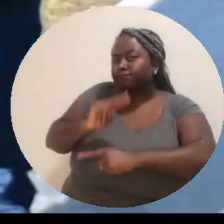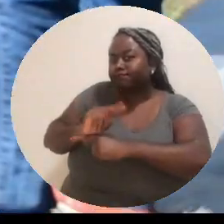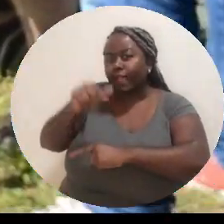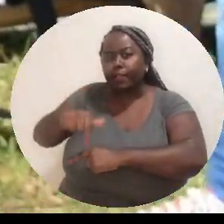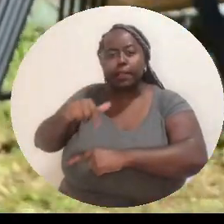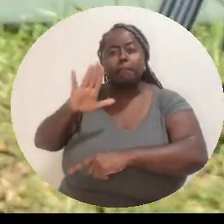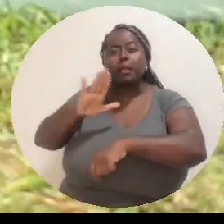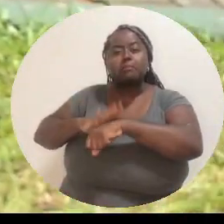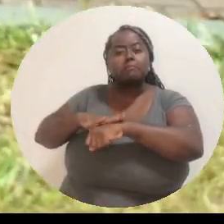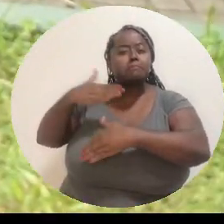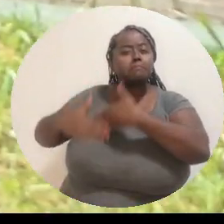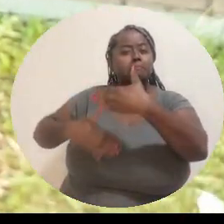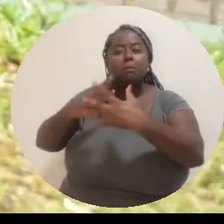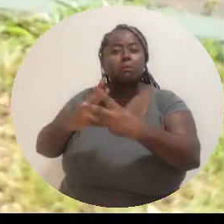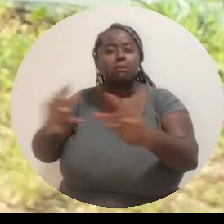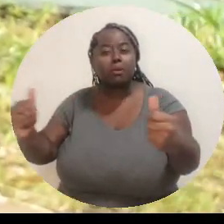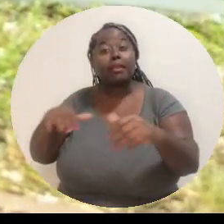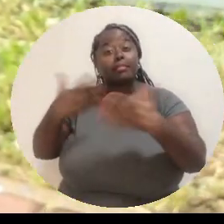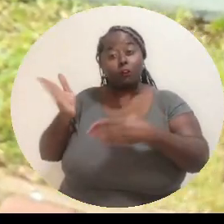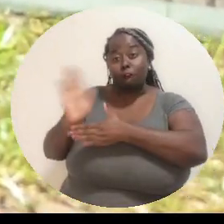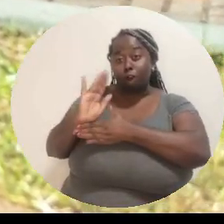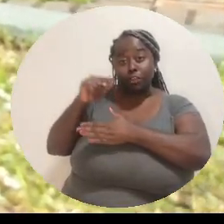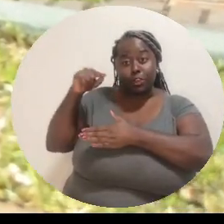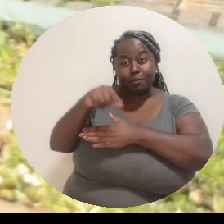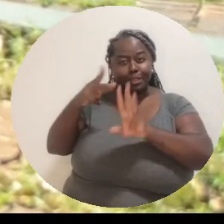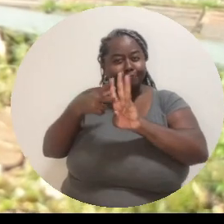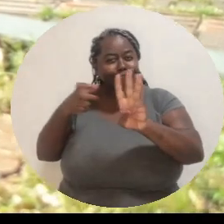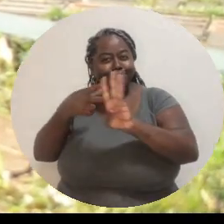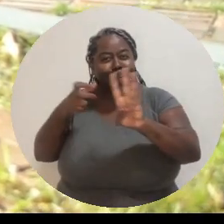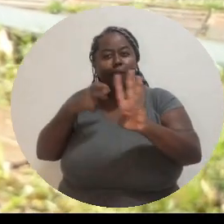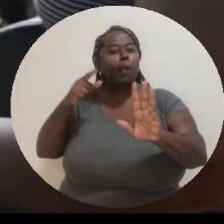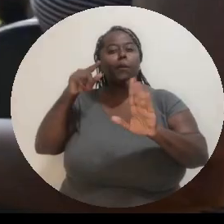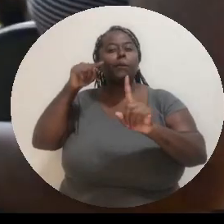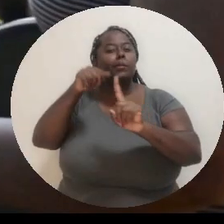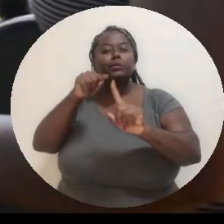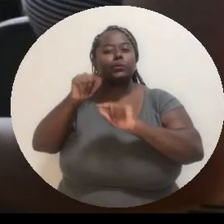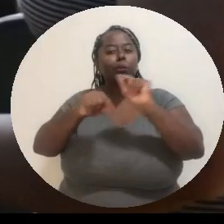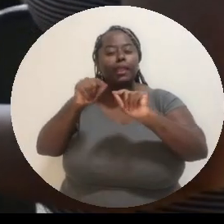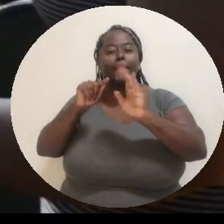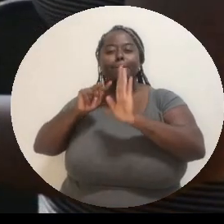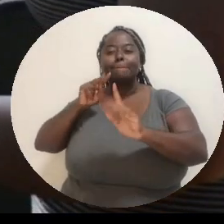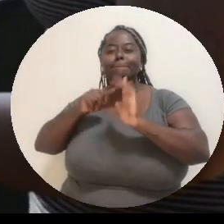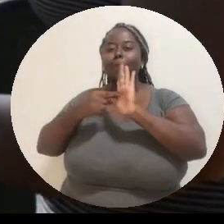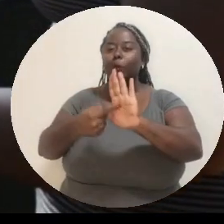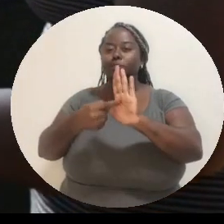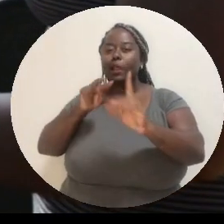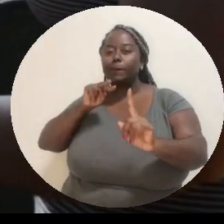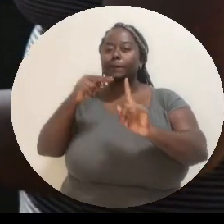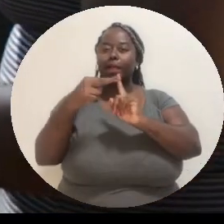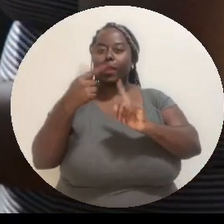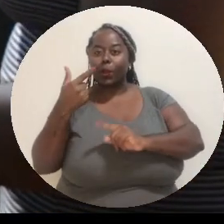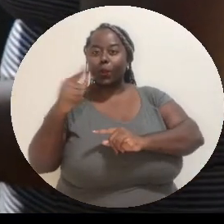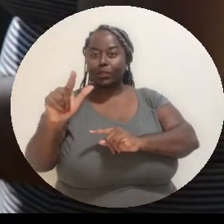extintos. Então, mas a ideia do Caiapó é trazer um pouco sobre isso, né? De uma outra forma, de uma outra pegada. Por quê? Porque o